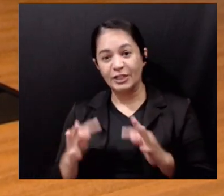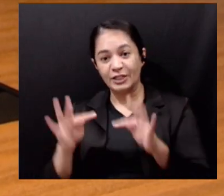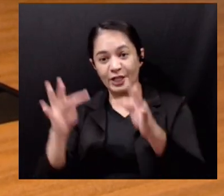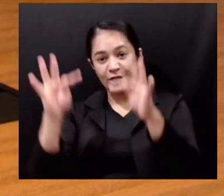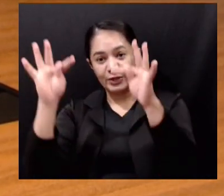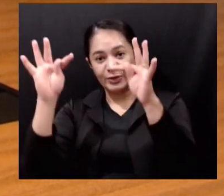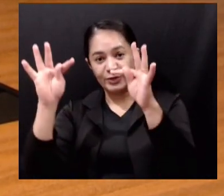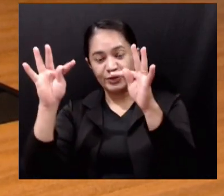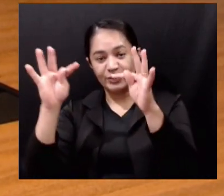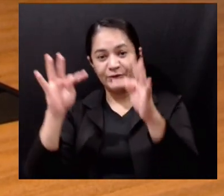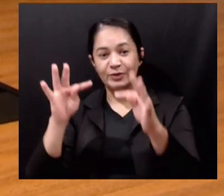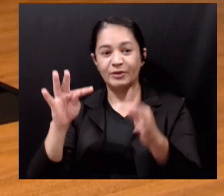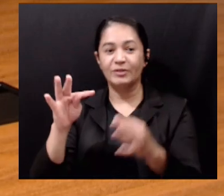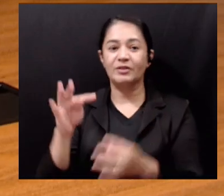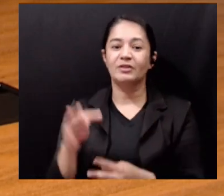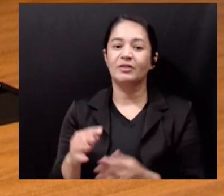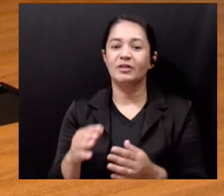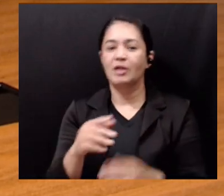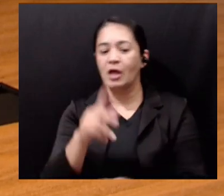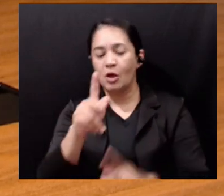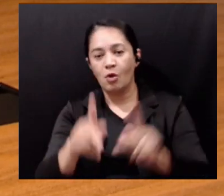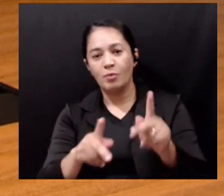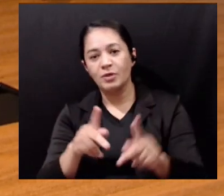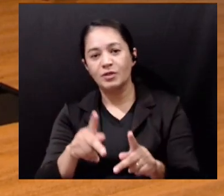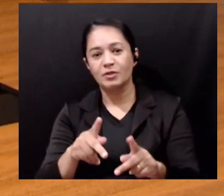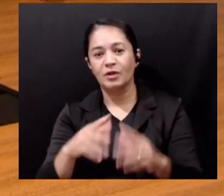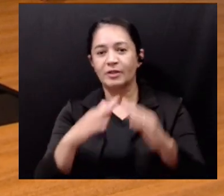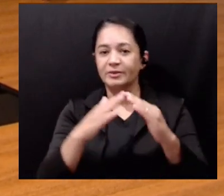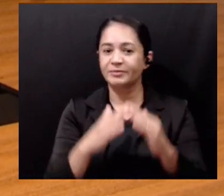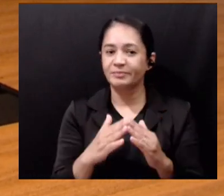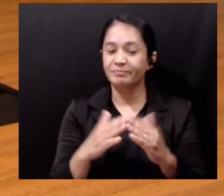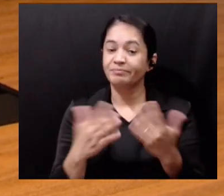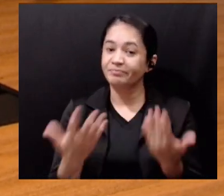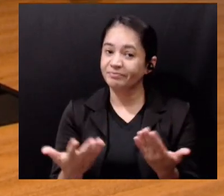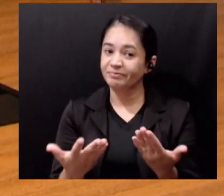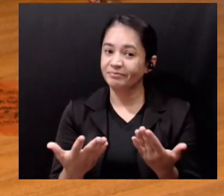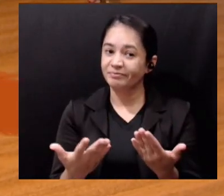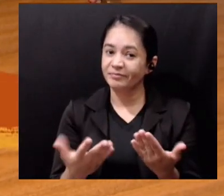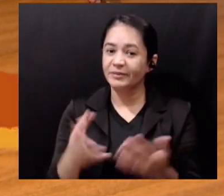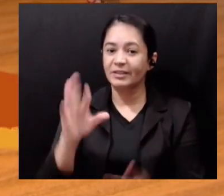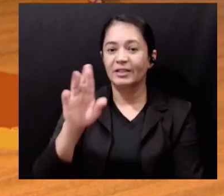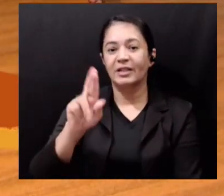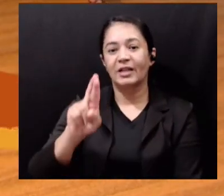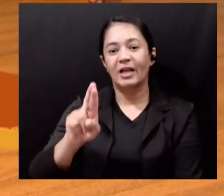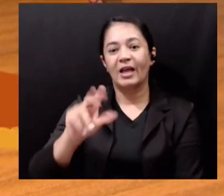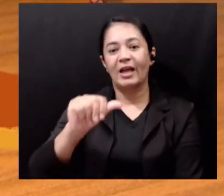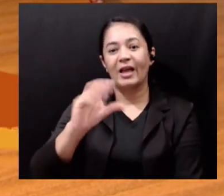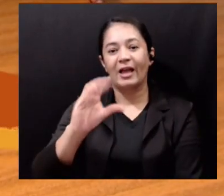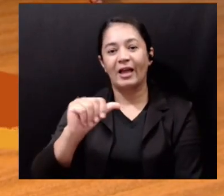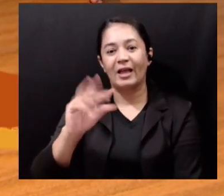pra gente, pro pessoal que tá em casa entender direitinho. Então, né, esse hackathon ele é dividido em várias categorias,